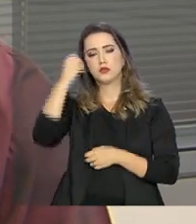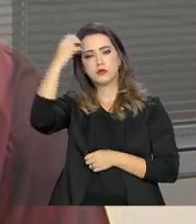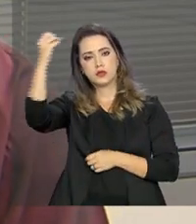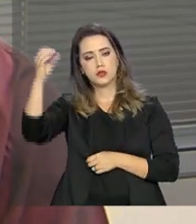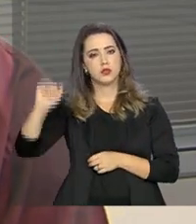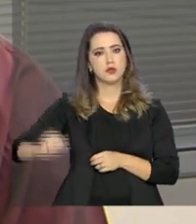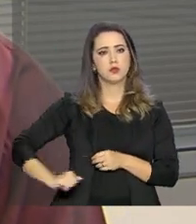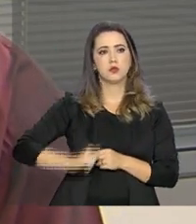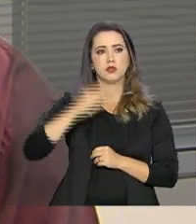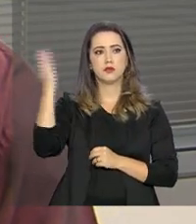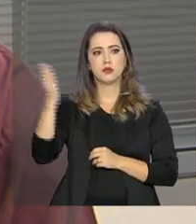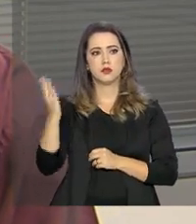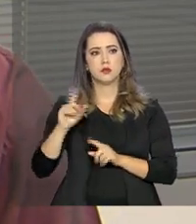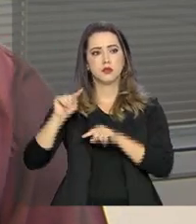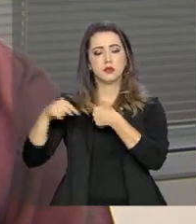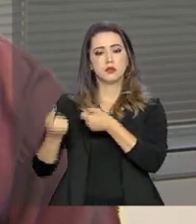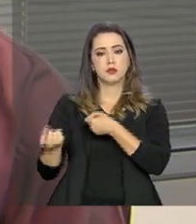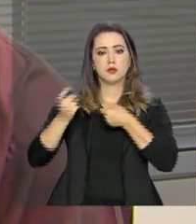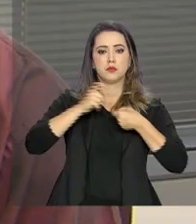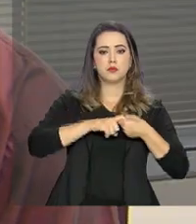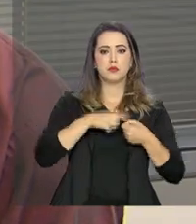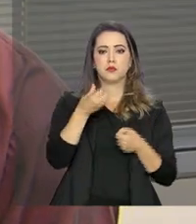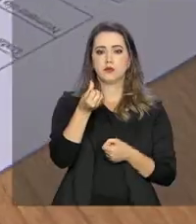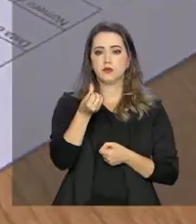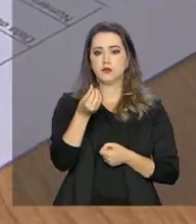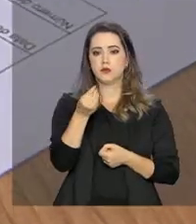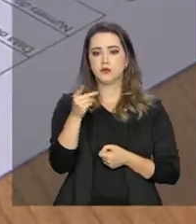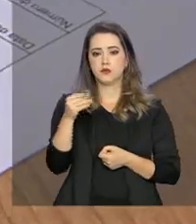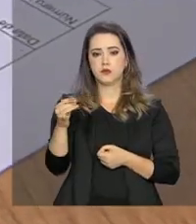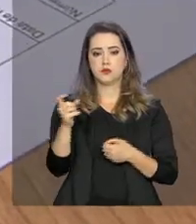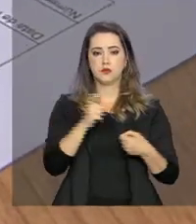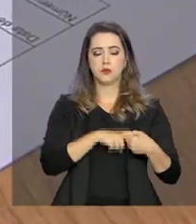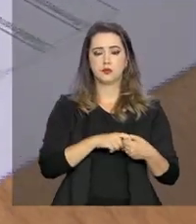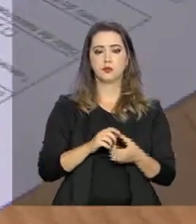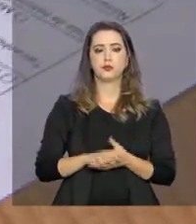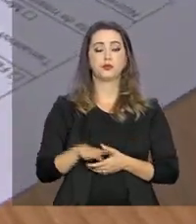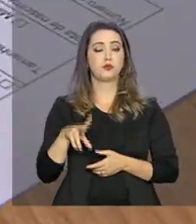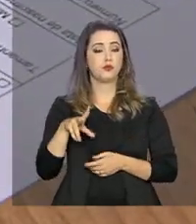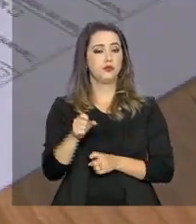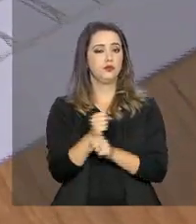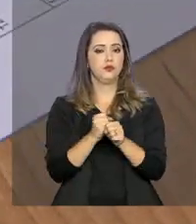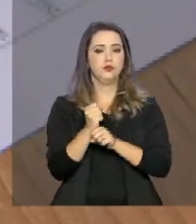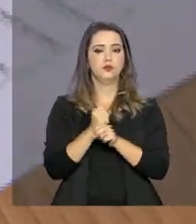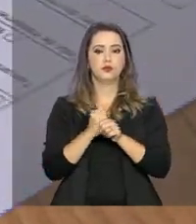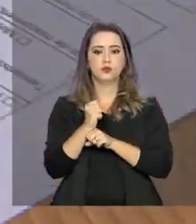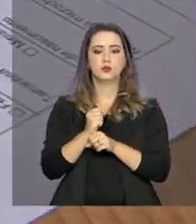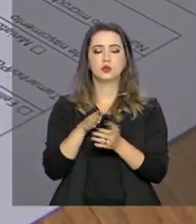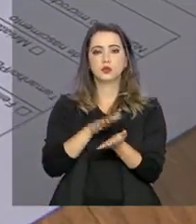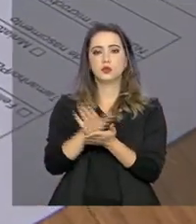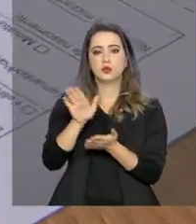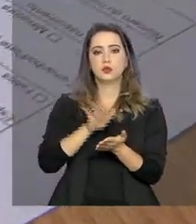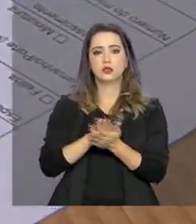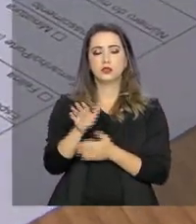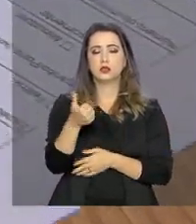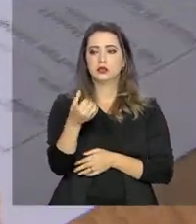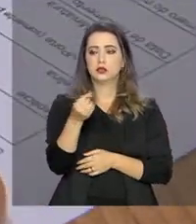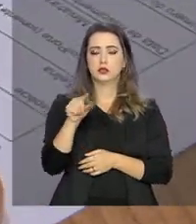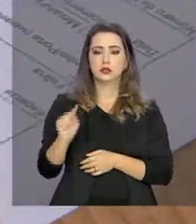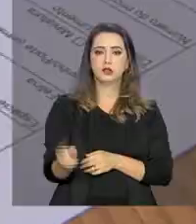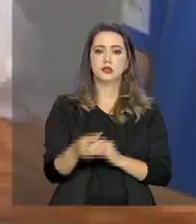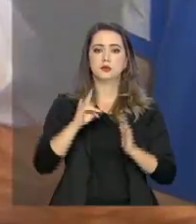animal o brasil num período de 60 dias todos os anos são emitidos aproximadamente 16 mil